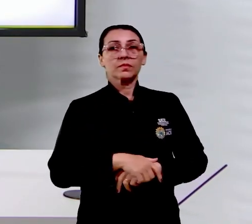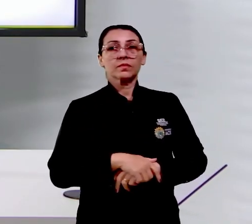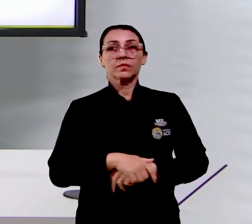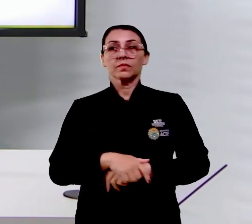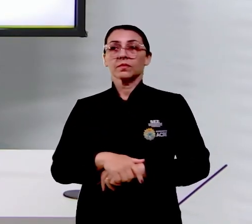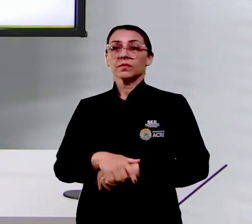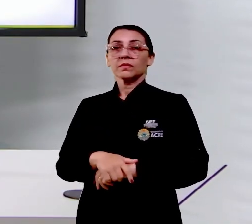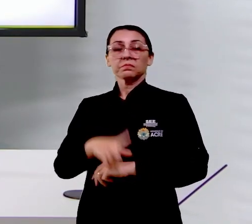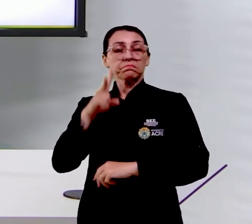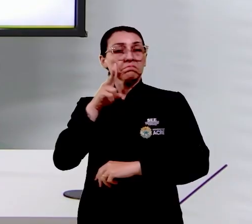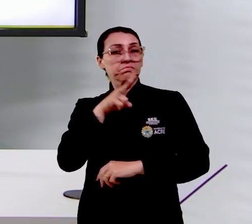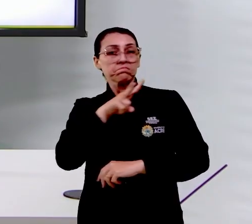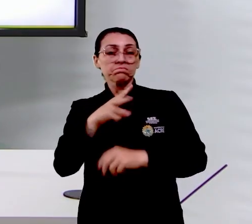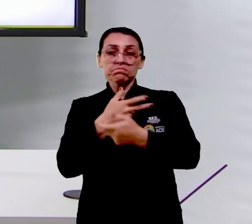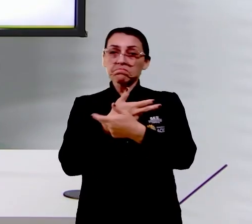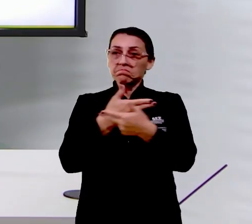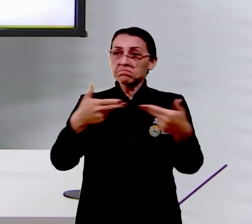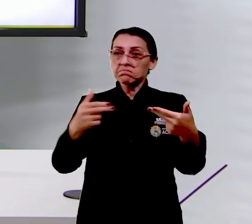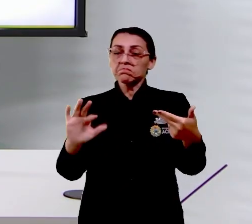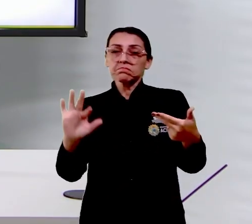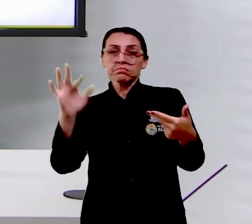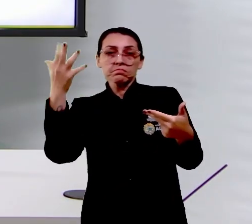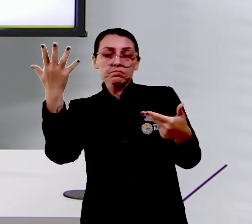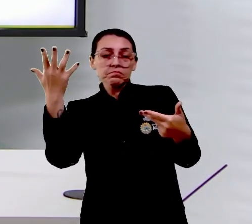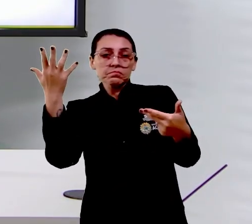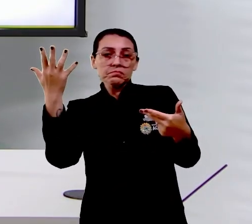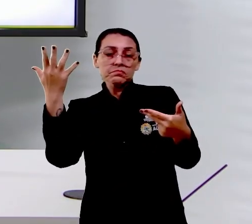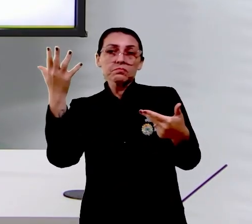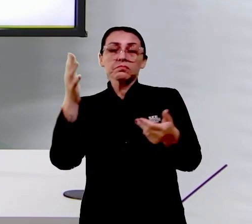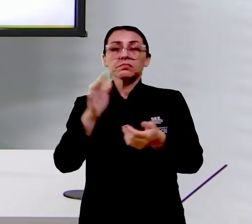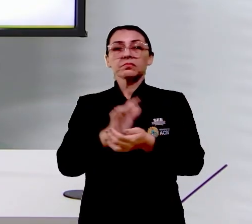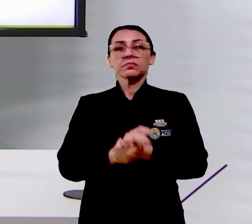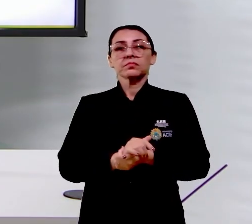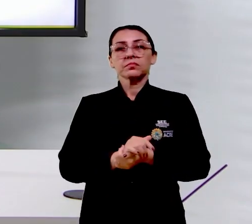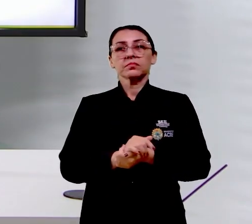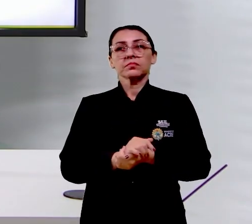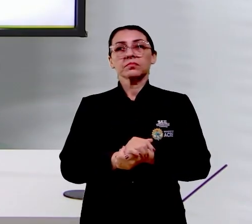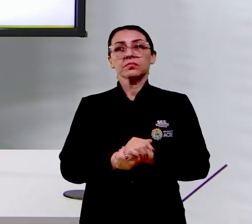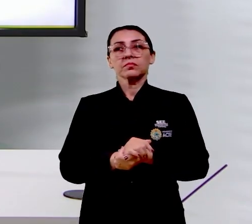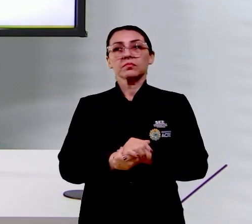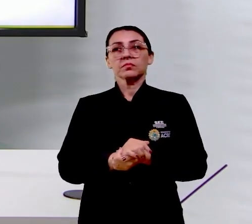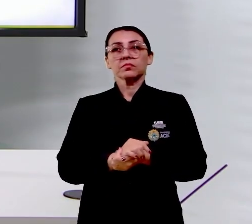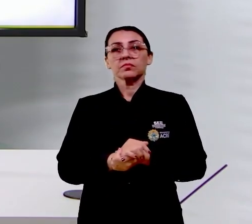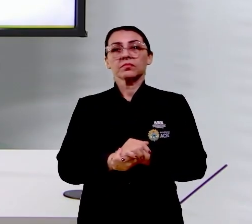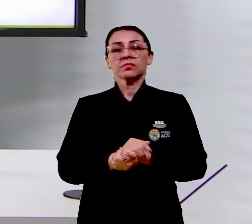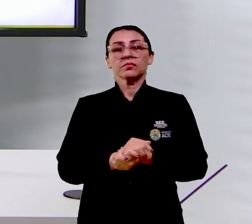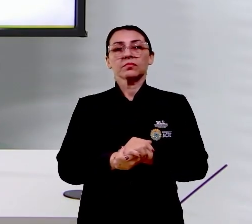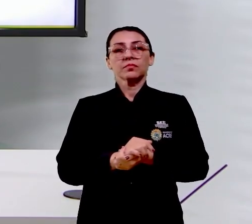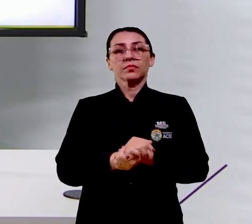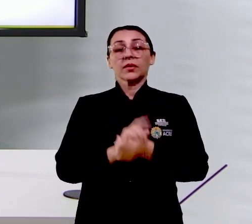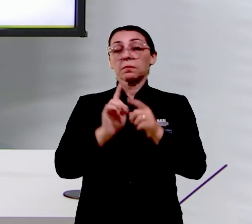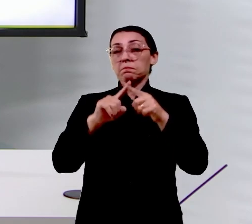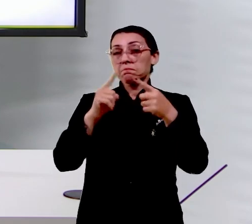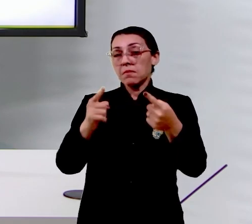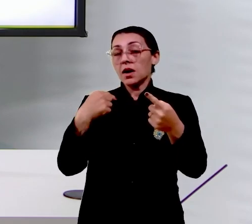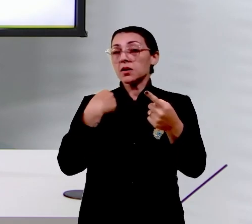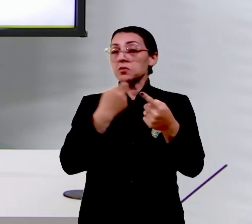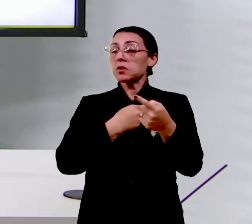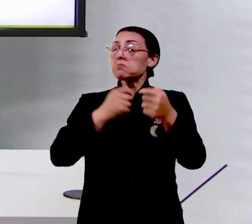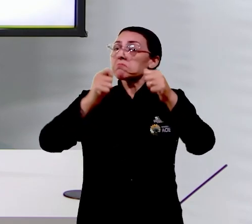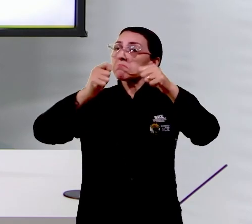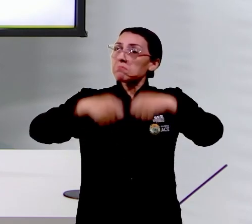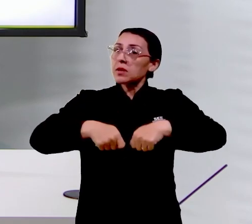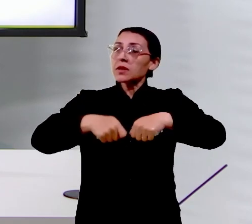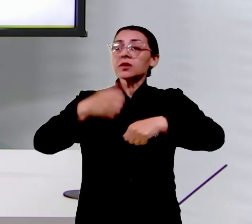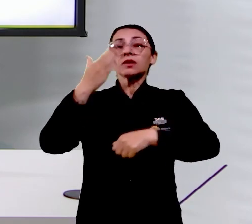ela vê as coisas como um nômeno, mas nós somos capazes